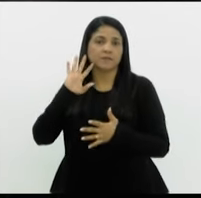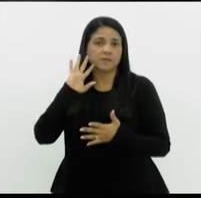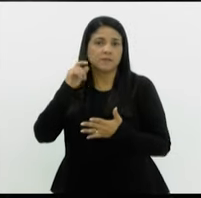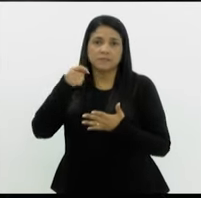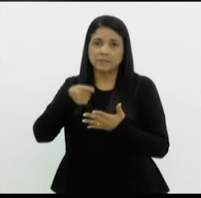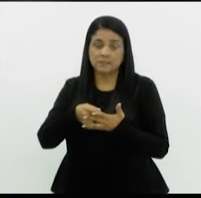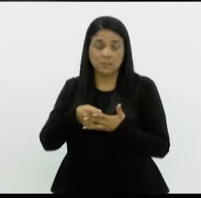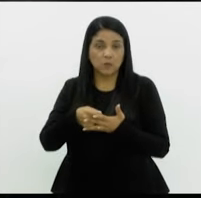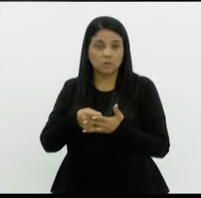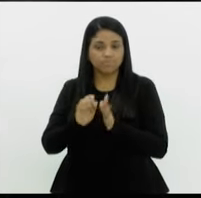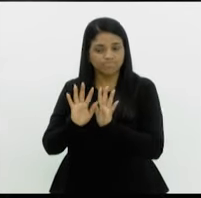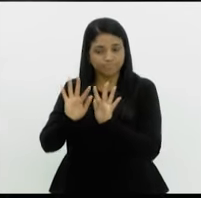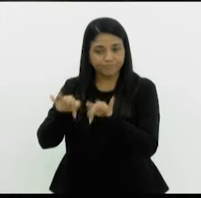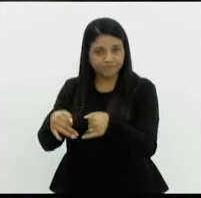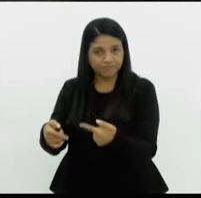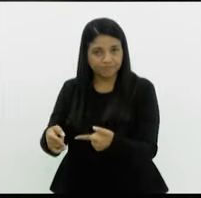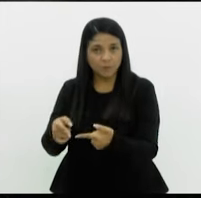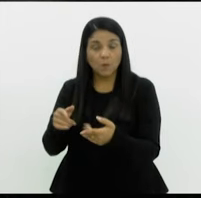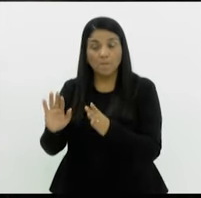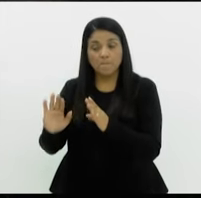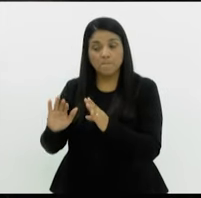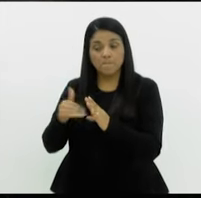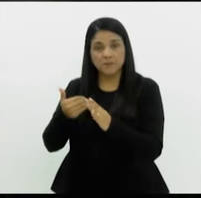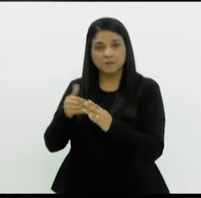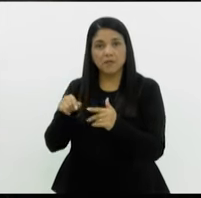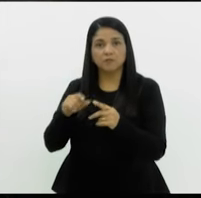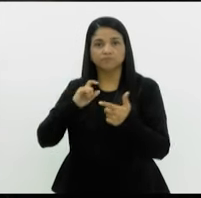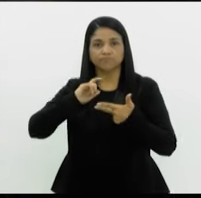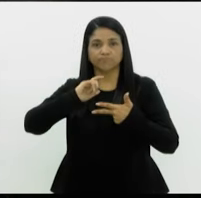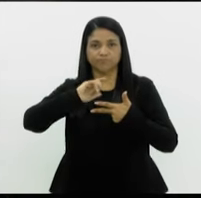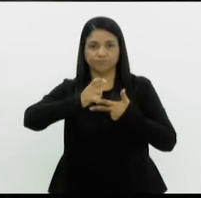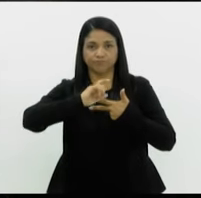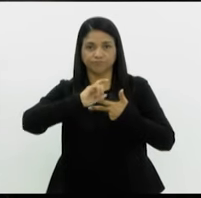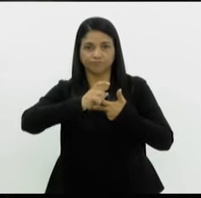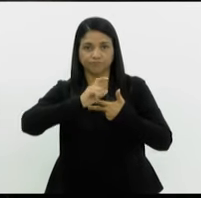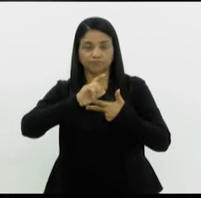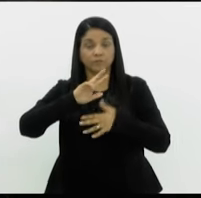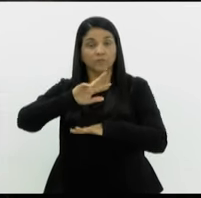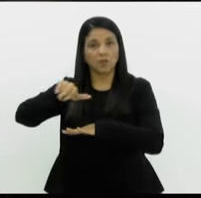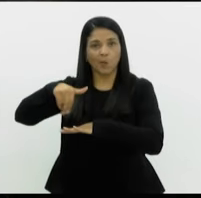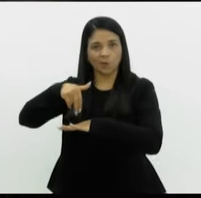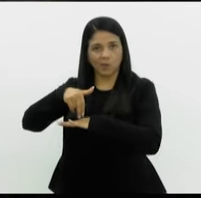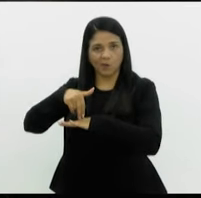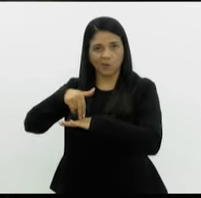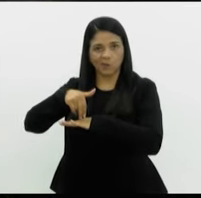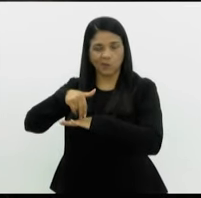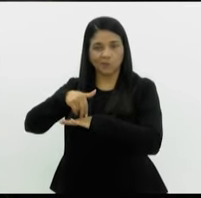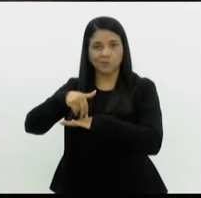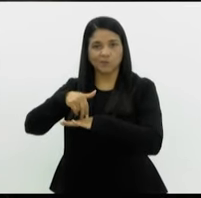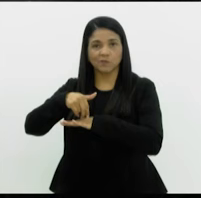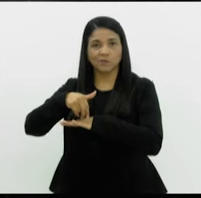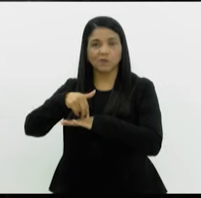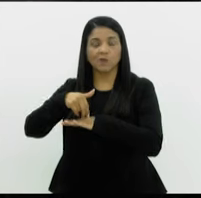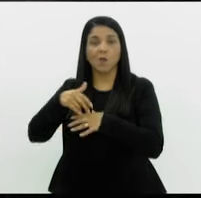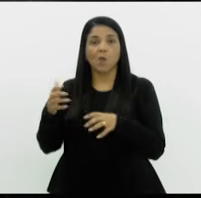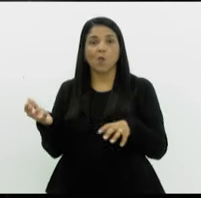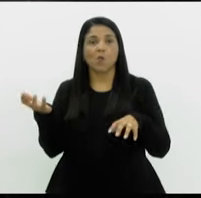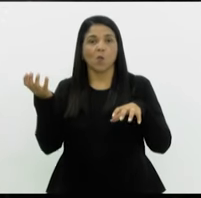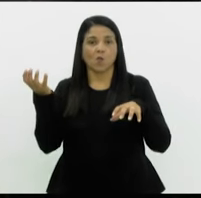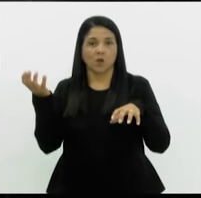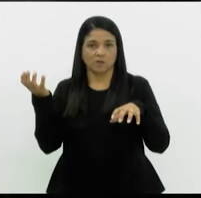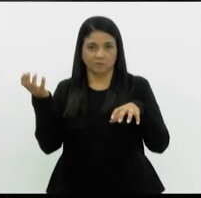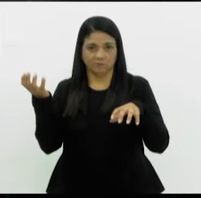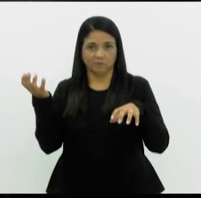terá que ser mensagem do Poder Executivo da União ao Congresso Nacional,